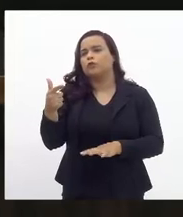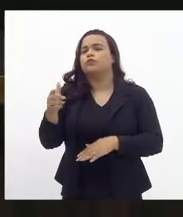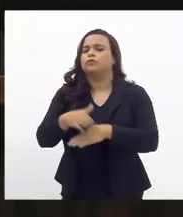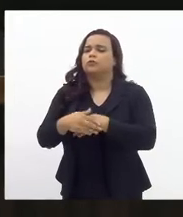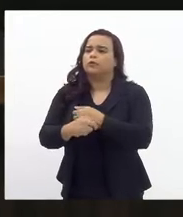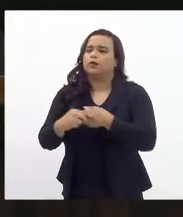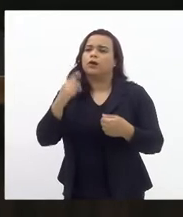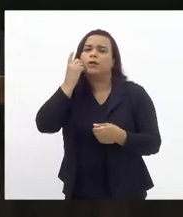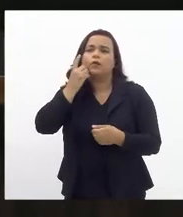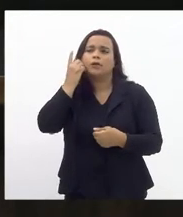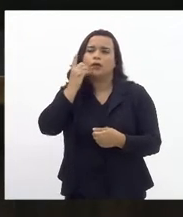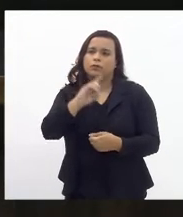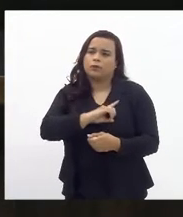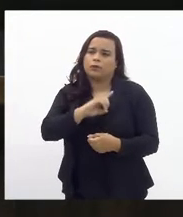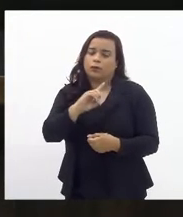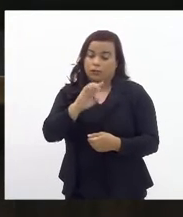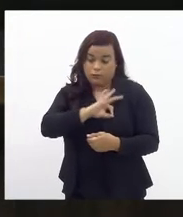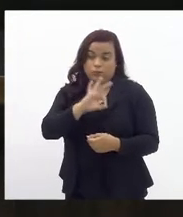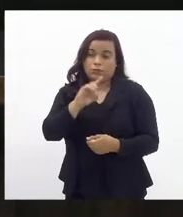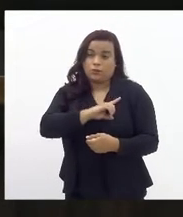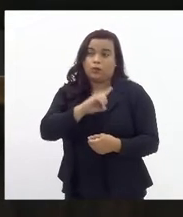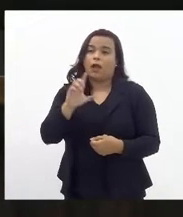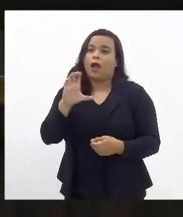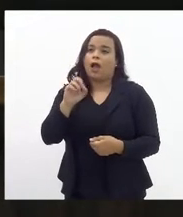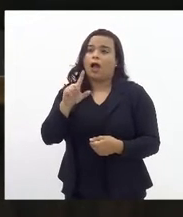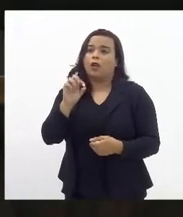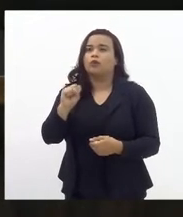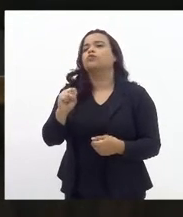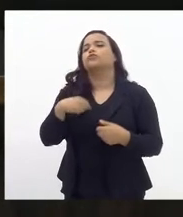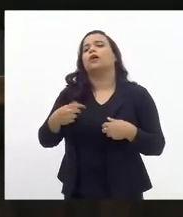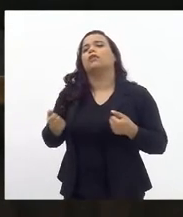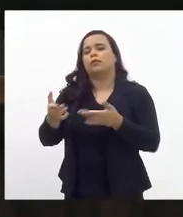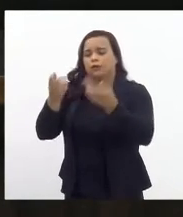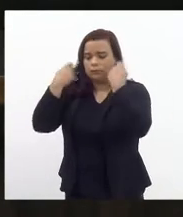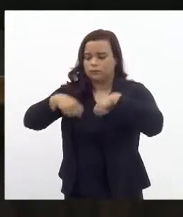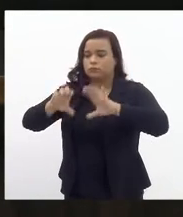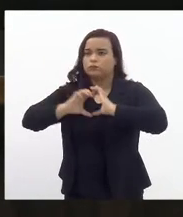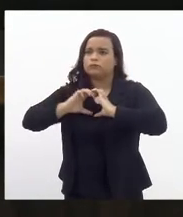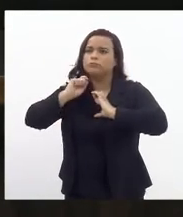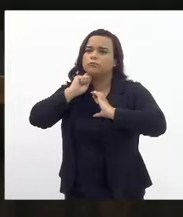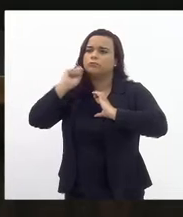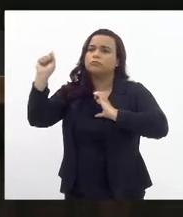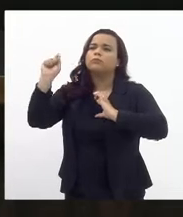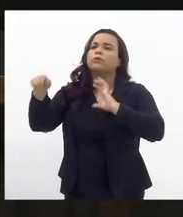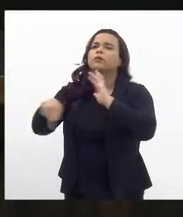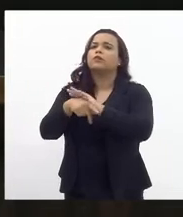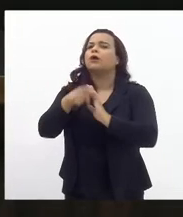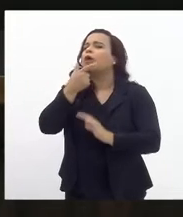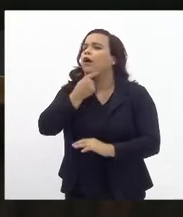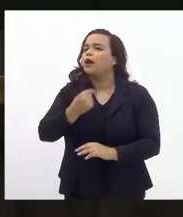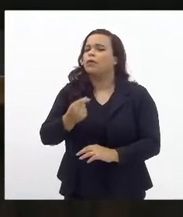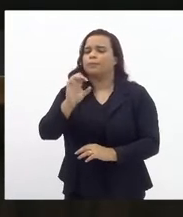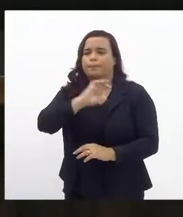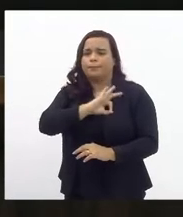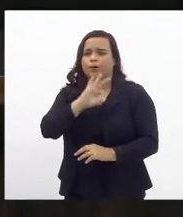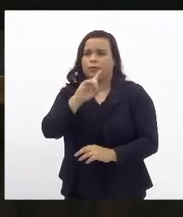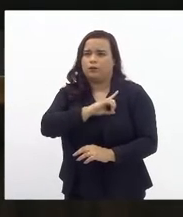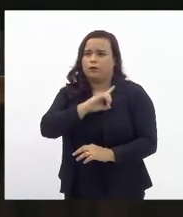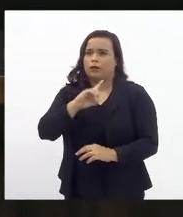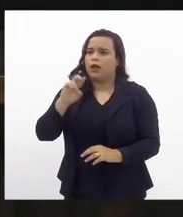que concede medalha Tiradentes, respectivo diploma ao excelentíssimo delegado de polícia Rafael Bárcia Sarnelli